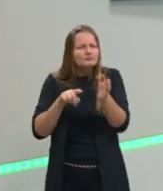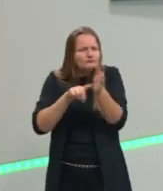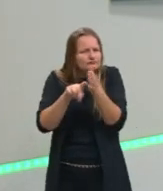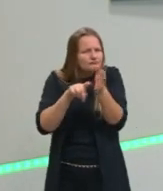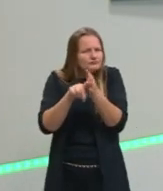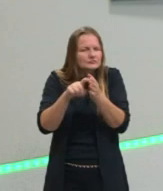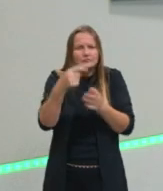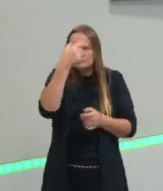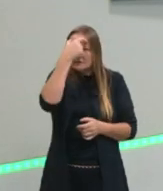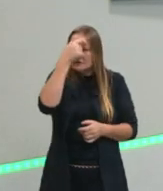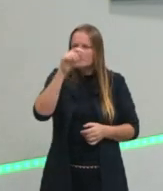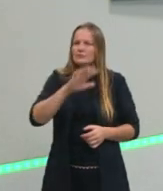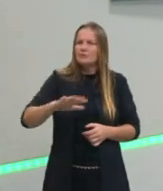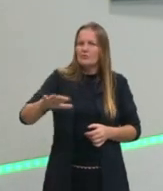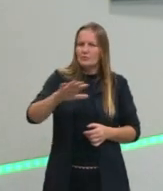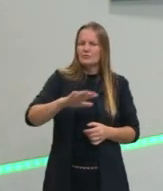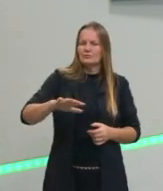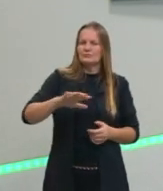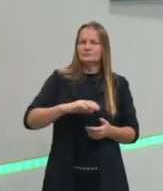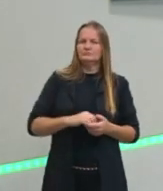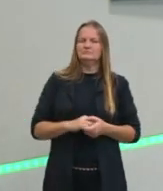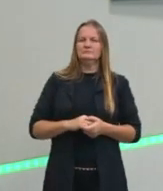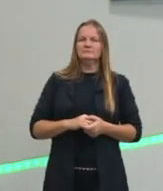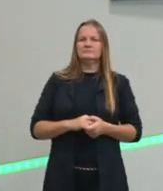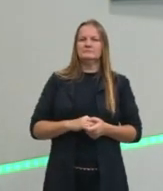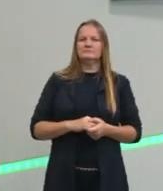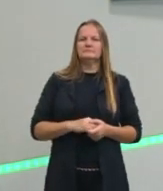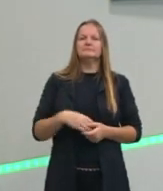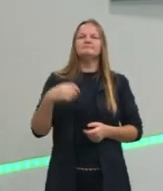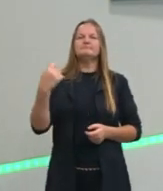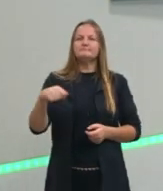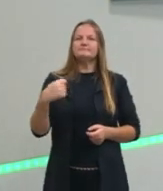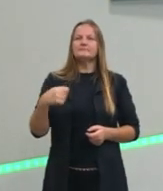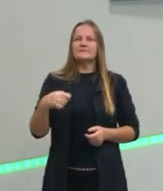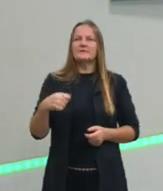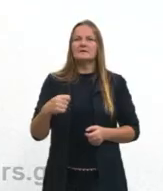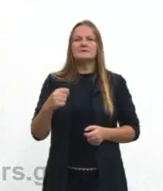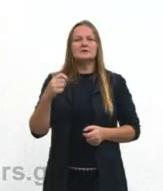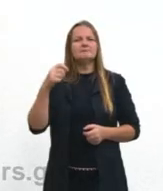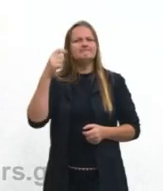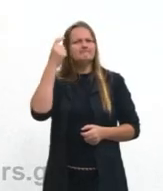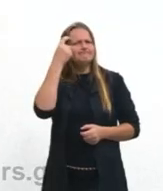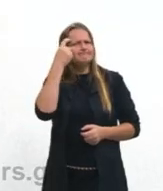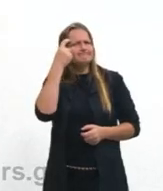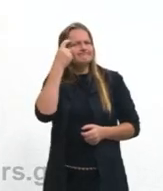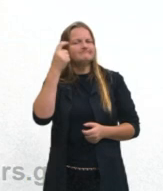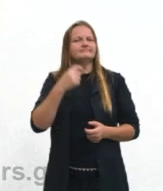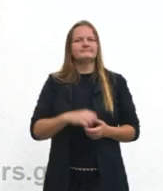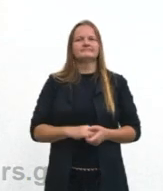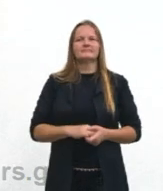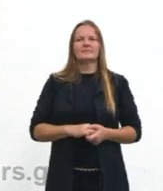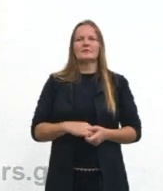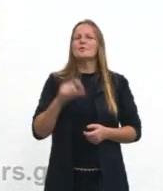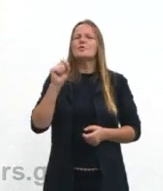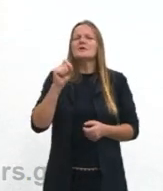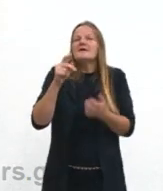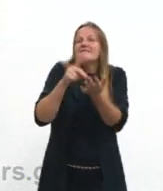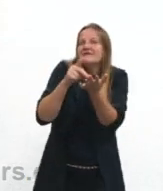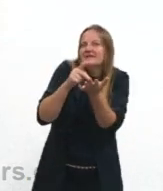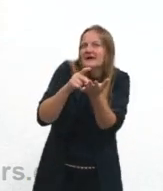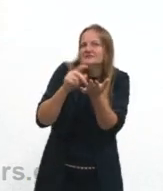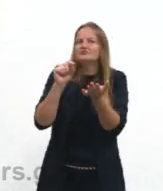questão sobre o senso comum então a gente tem que ter essa noção é do tudo o que que é verdade